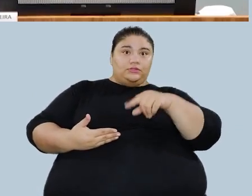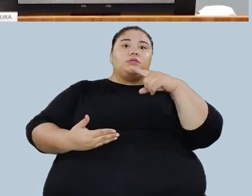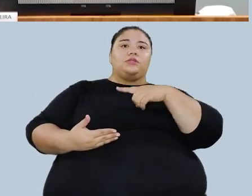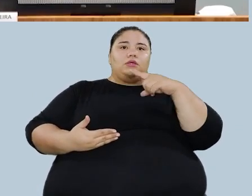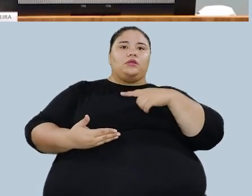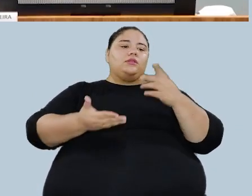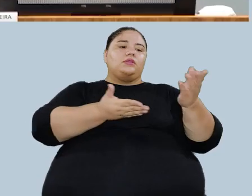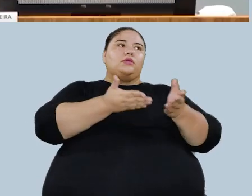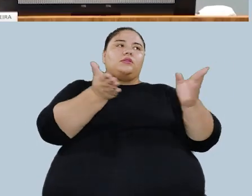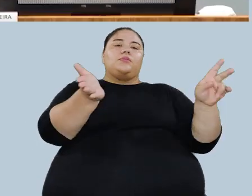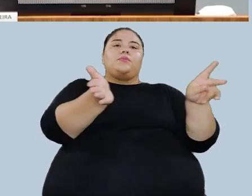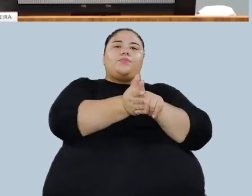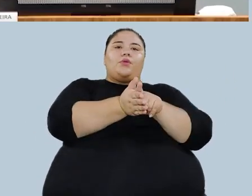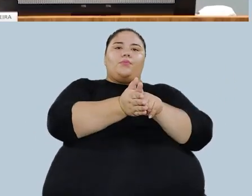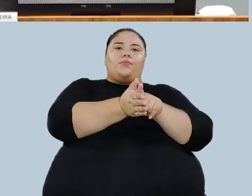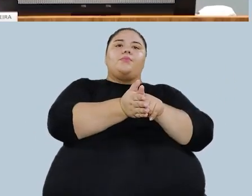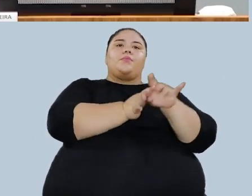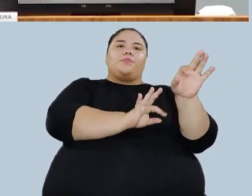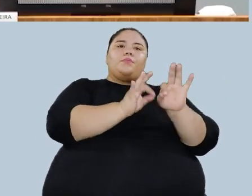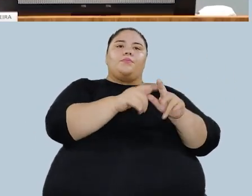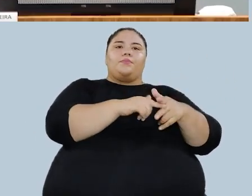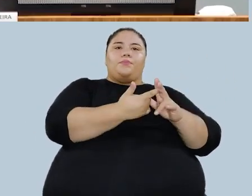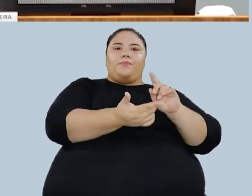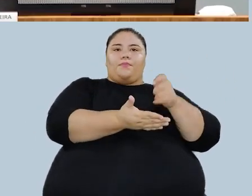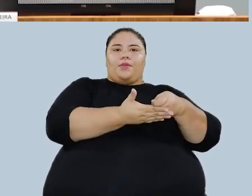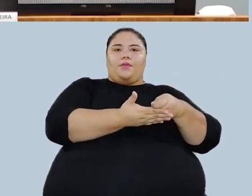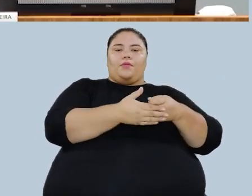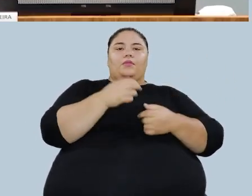terá aí um tratamento próprio desses arranjos de pagamento. Então,